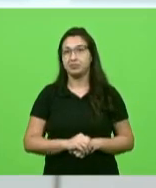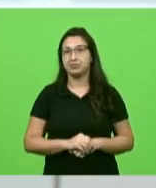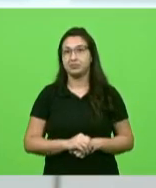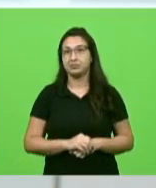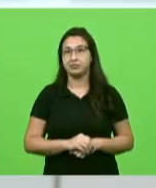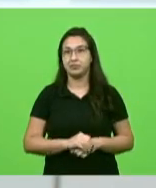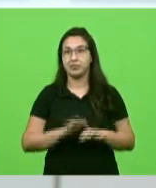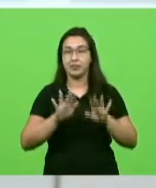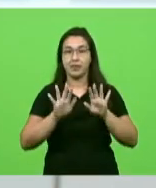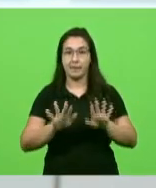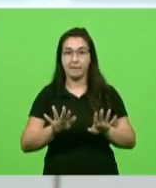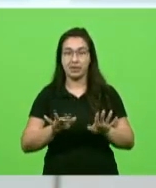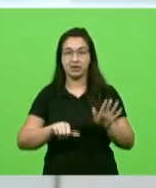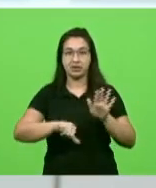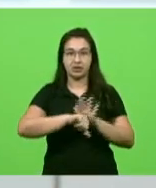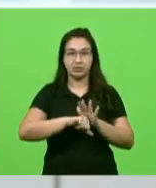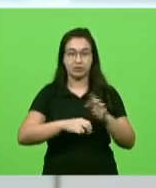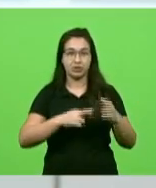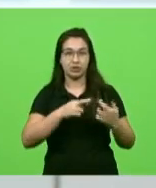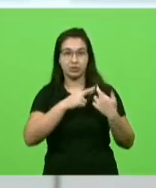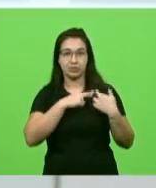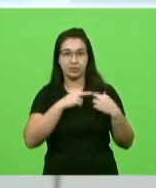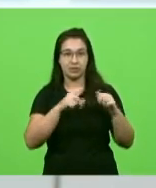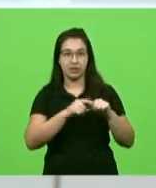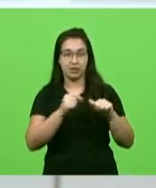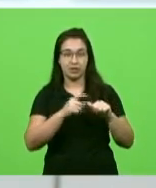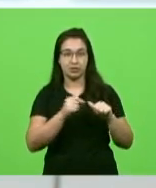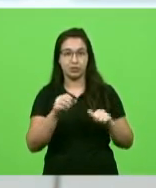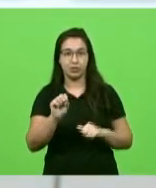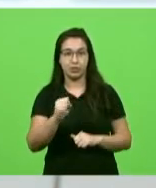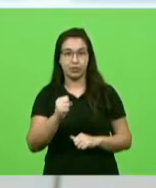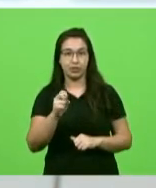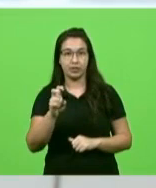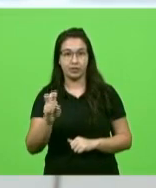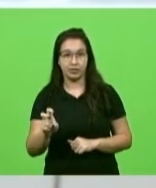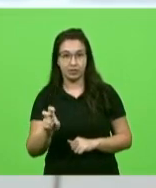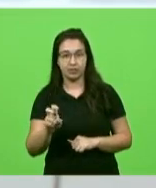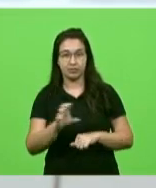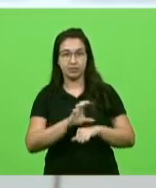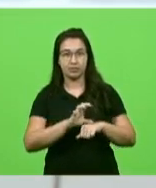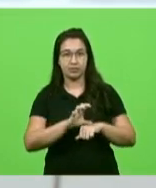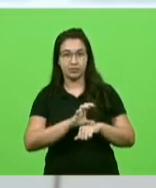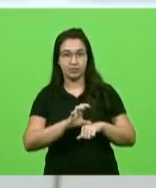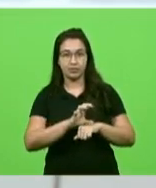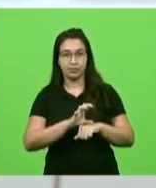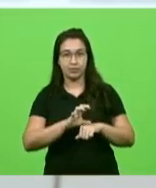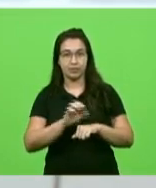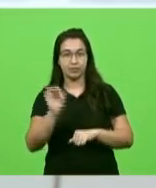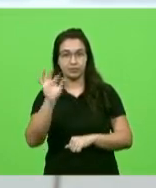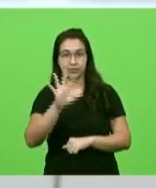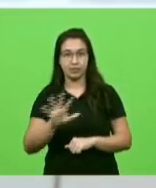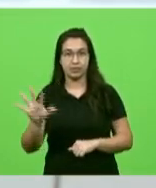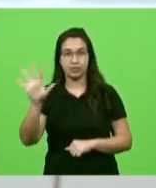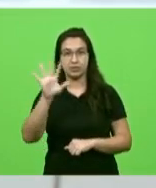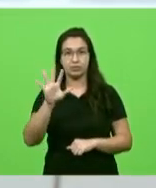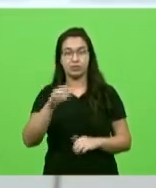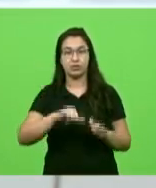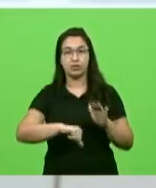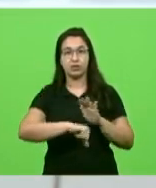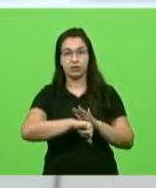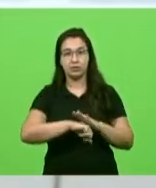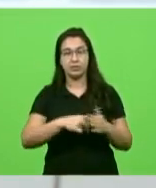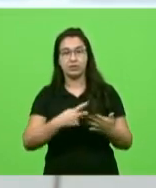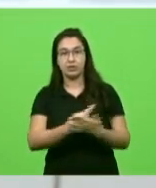os crimes de responsabilidade do Artigo 85 da construção da República com os crimes de improbidade do Artigo